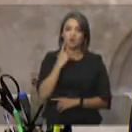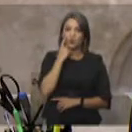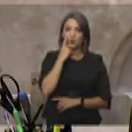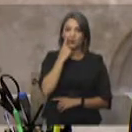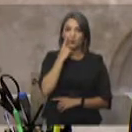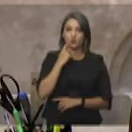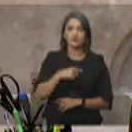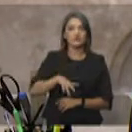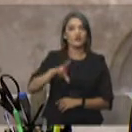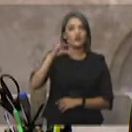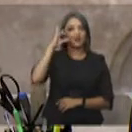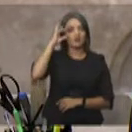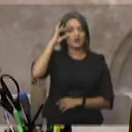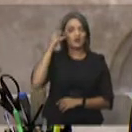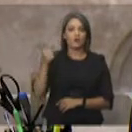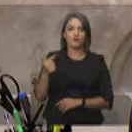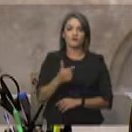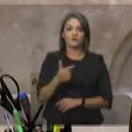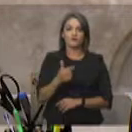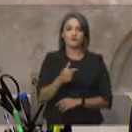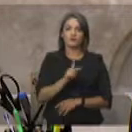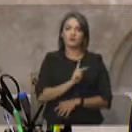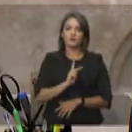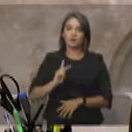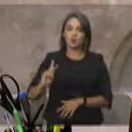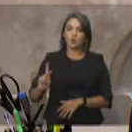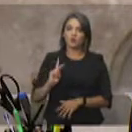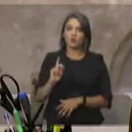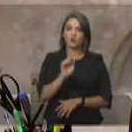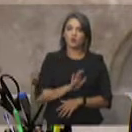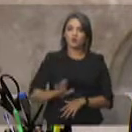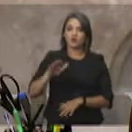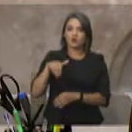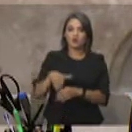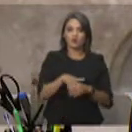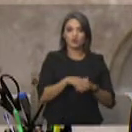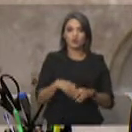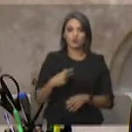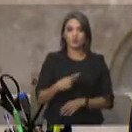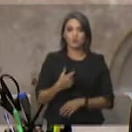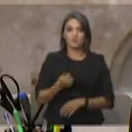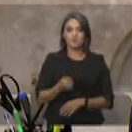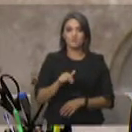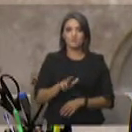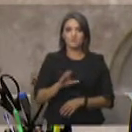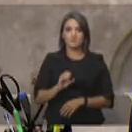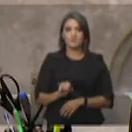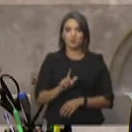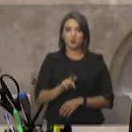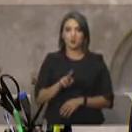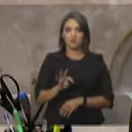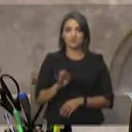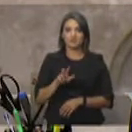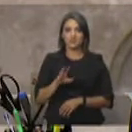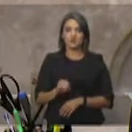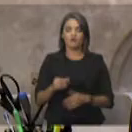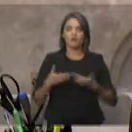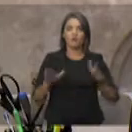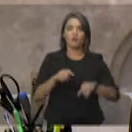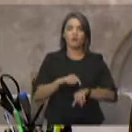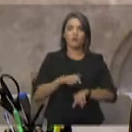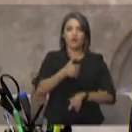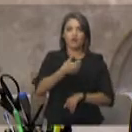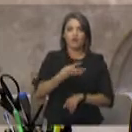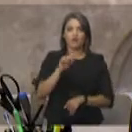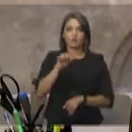Mendonça. Vice-procurador-geral eleitoral, Dr. Paulo Gustavo Goné Branco. Abriu-se a sessão às 14 horas e 28 minutos, sendo